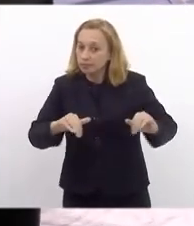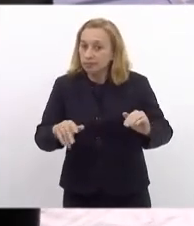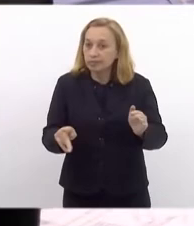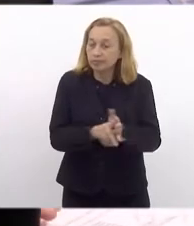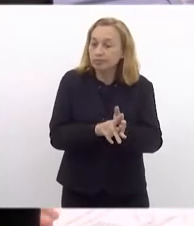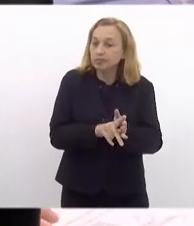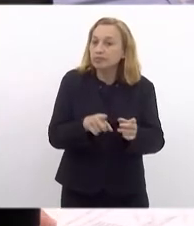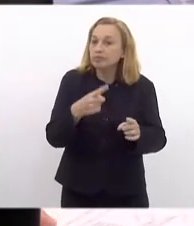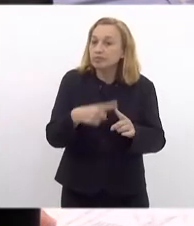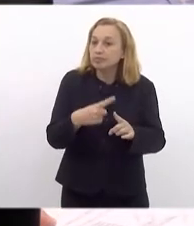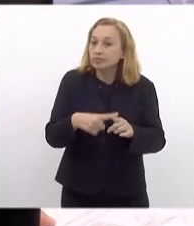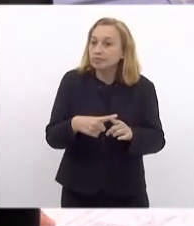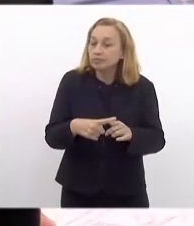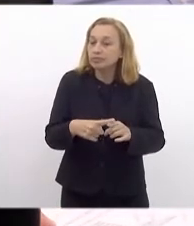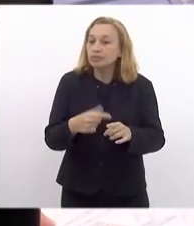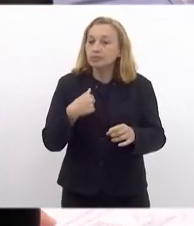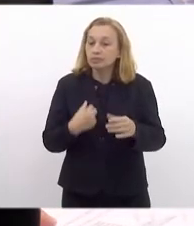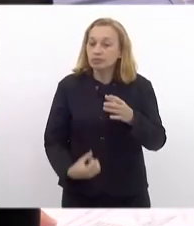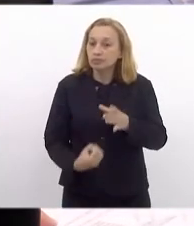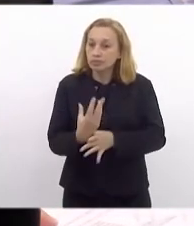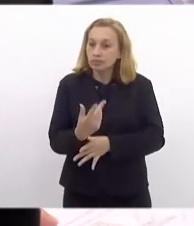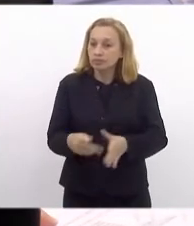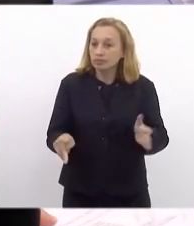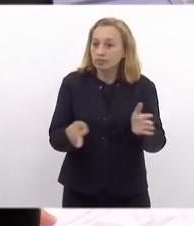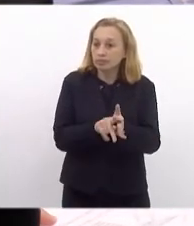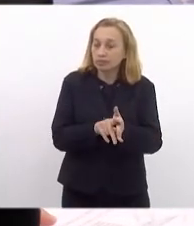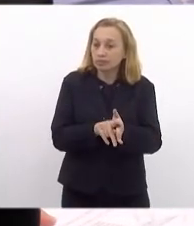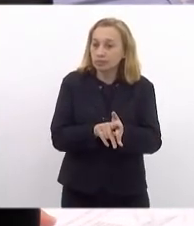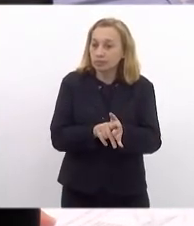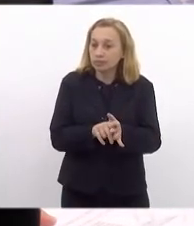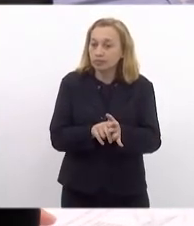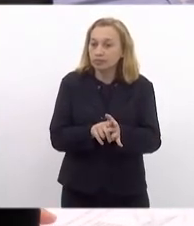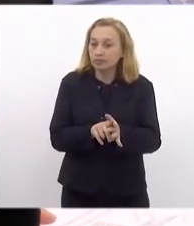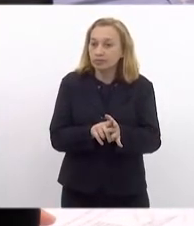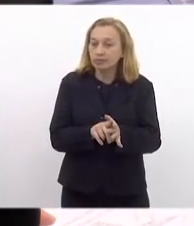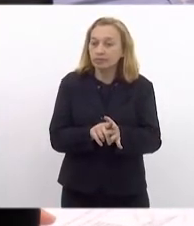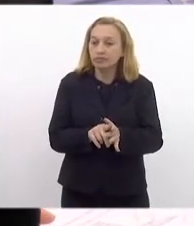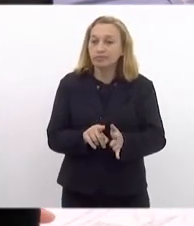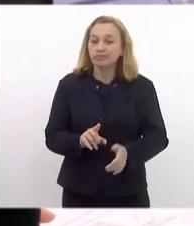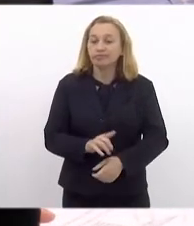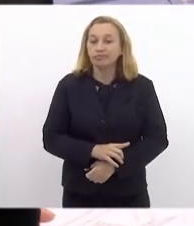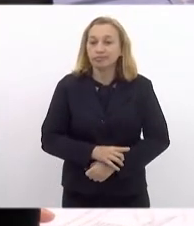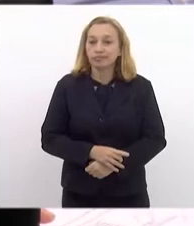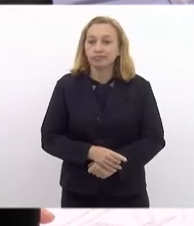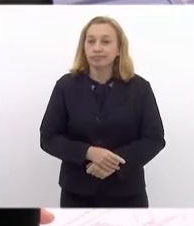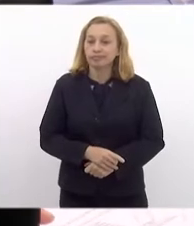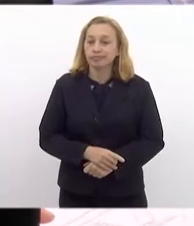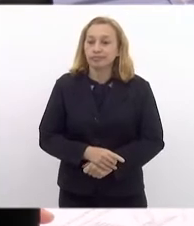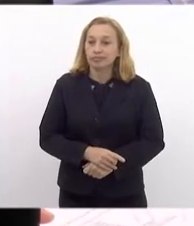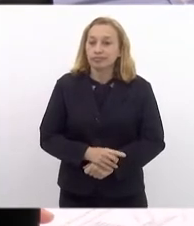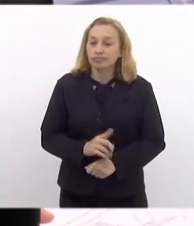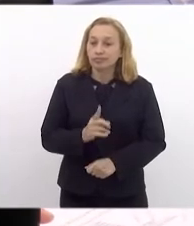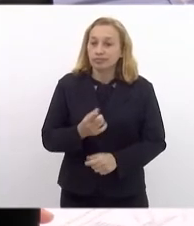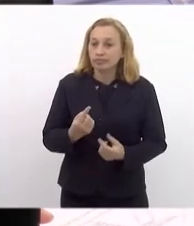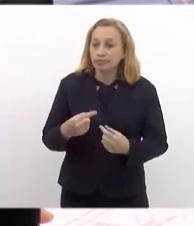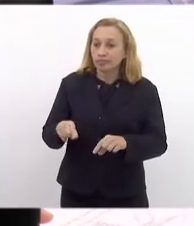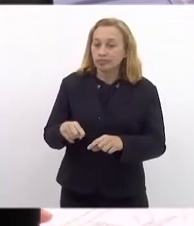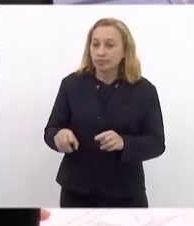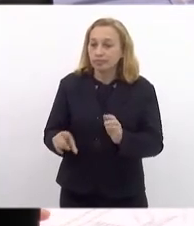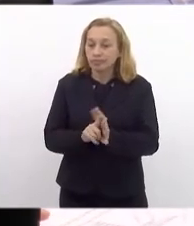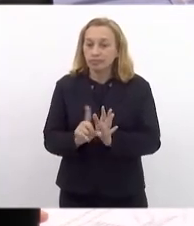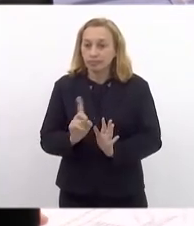porque quando eu redigir esse projeto não foi para Tur va a lei da